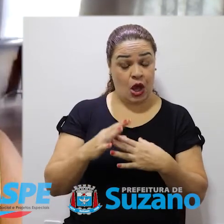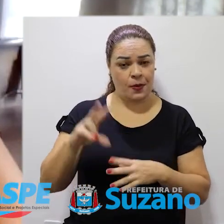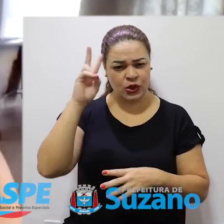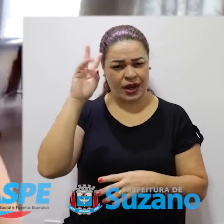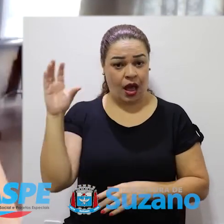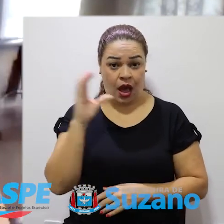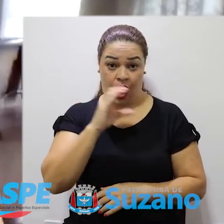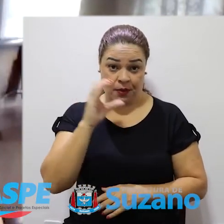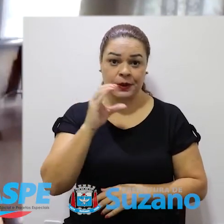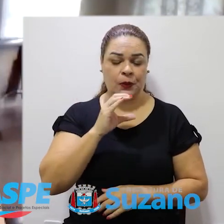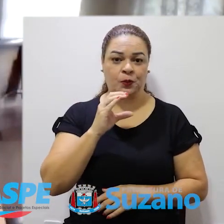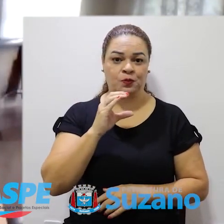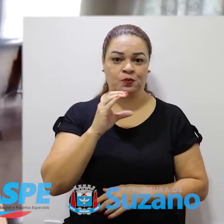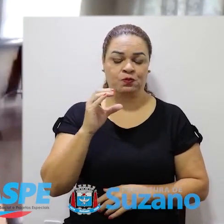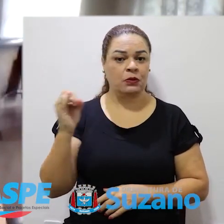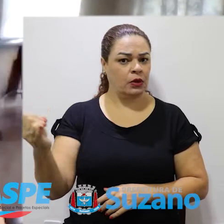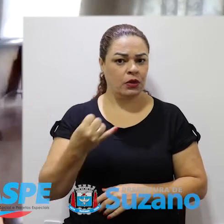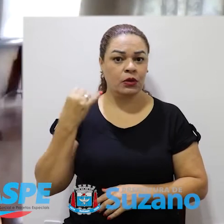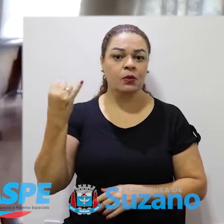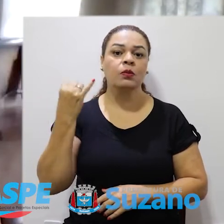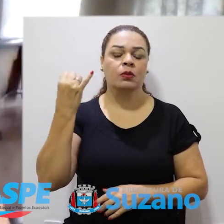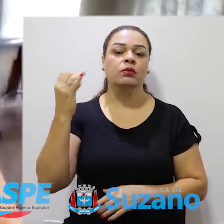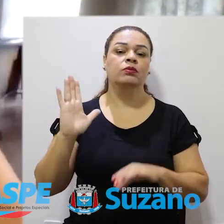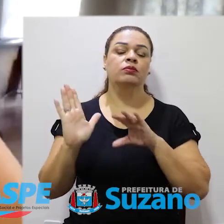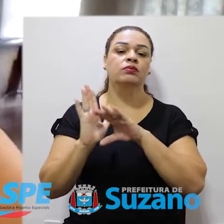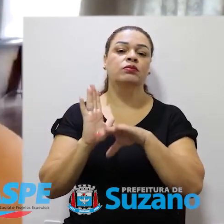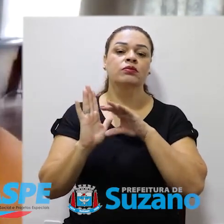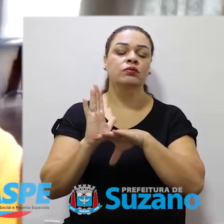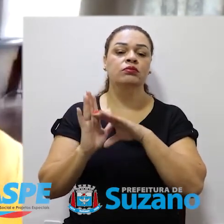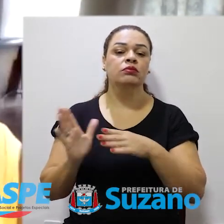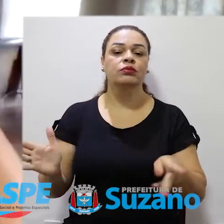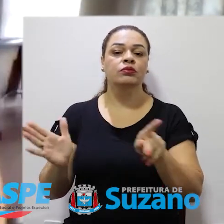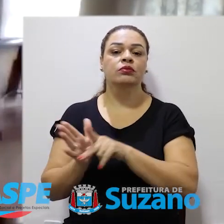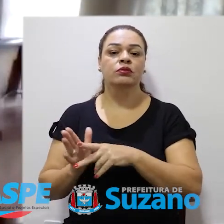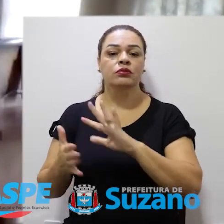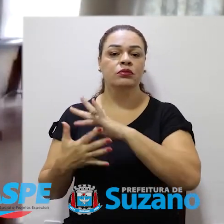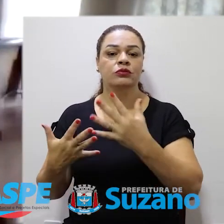rápida, né, que é a importância da língua de sinais para a formação de conceitos de construção da comunidade surda.